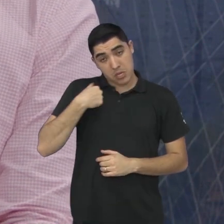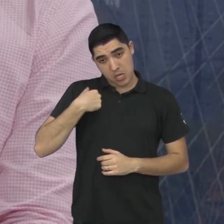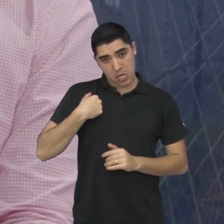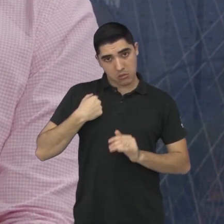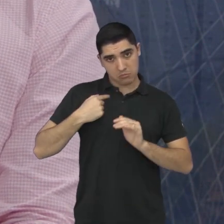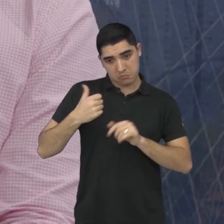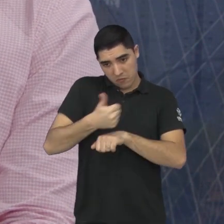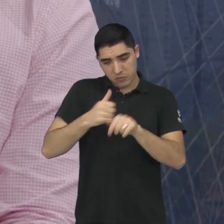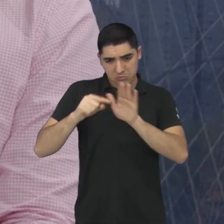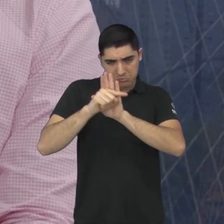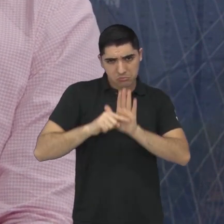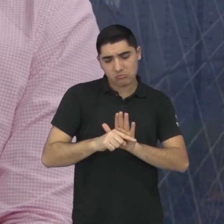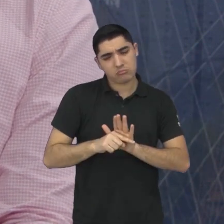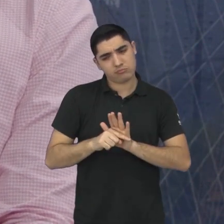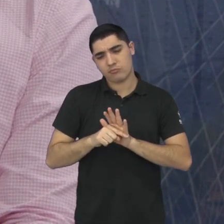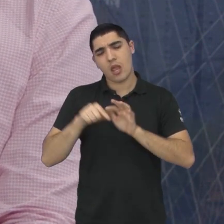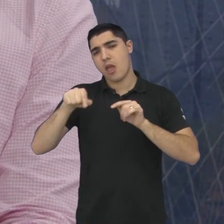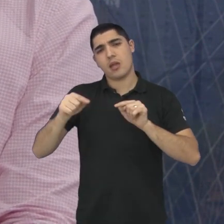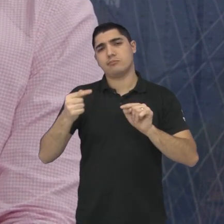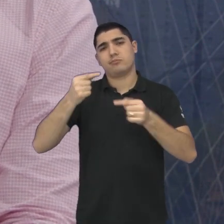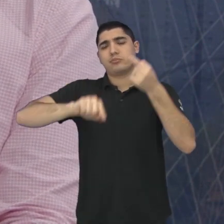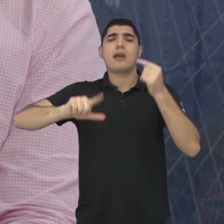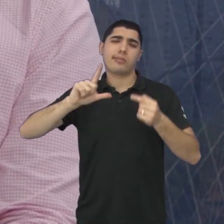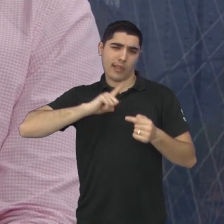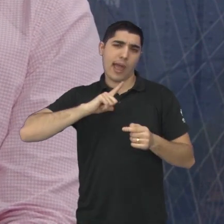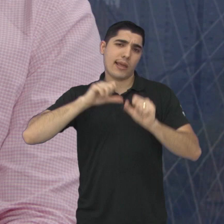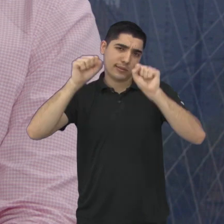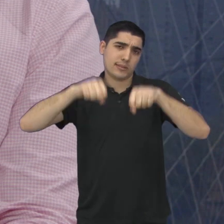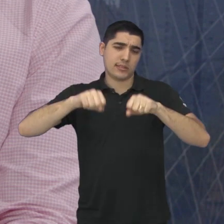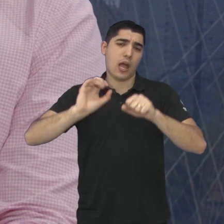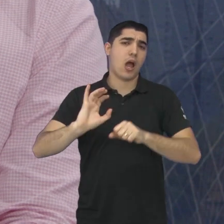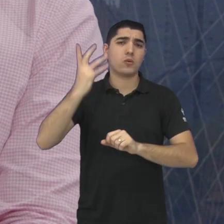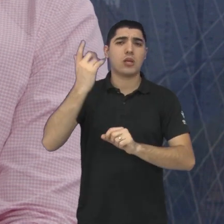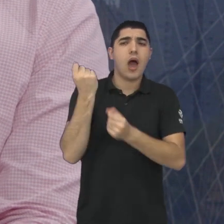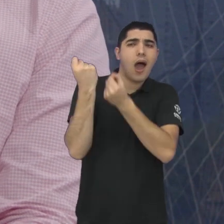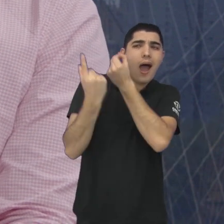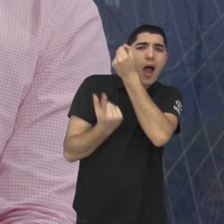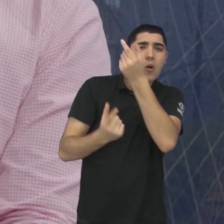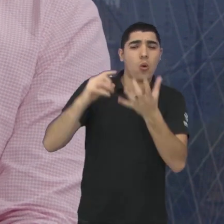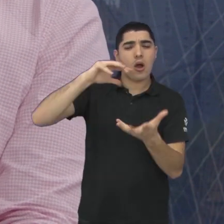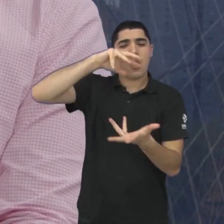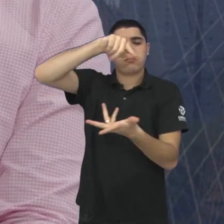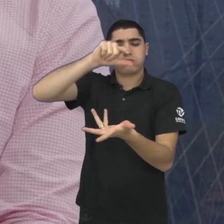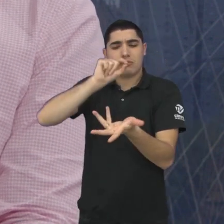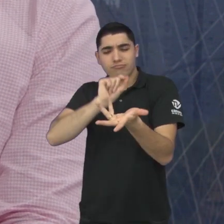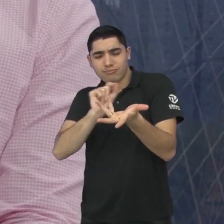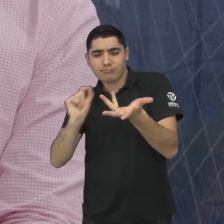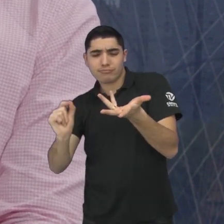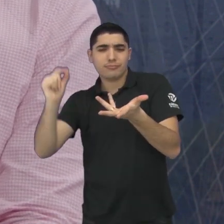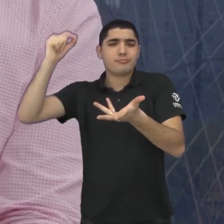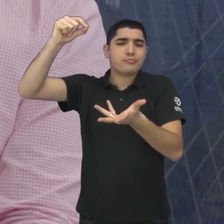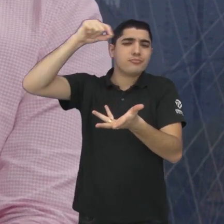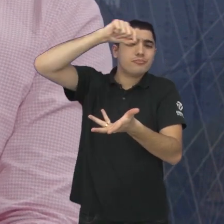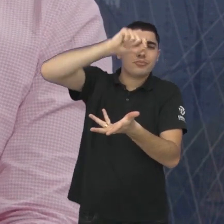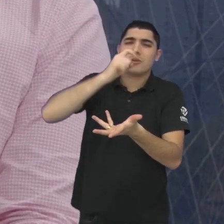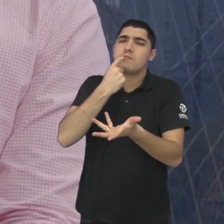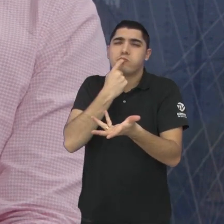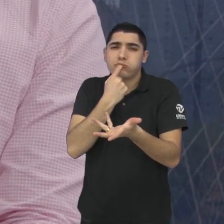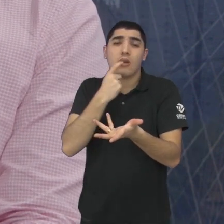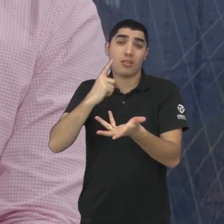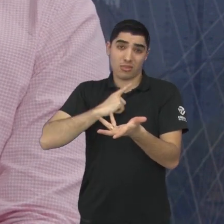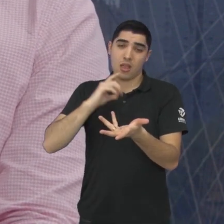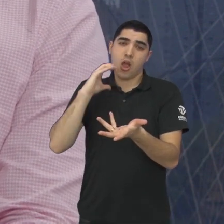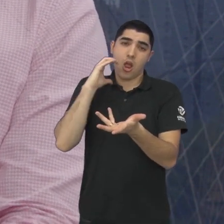e dos especialistas dessa área, isso está fora de questão. Existe um problema de aquecimento de eventos extremos na Terra. Mas o que o professor